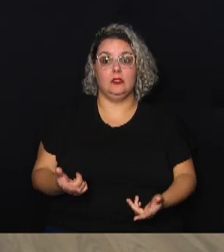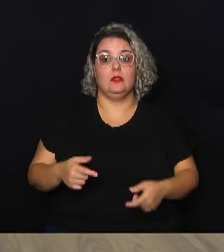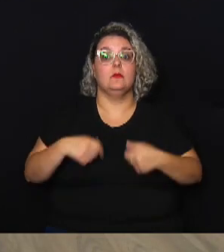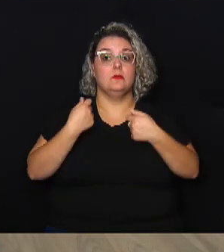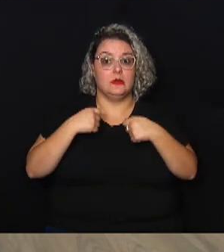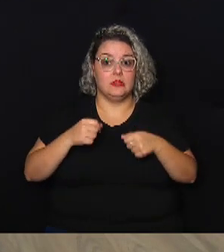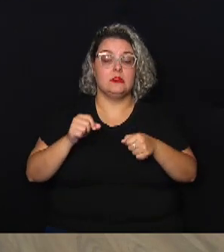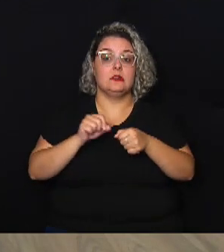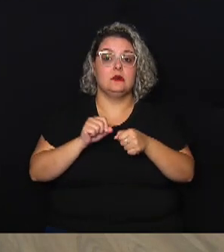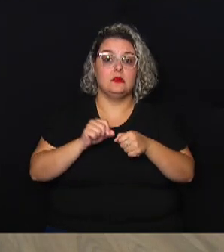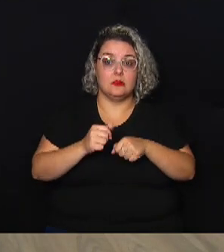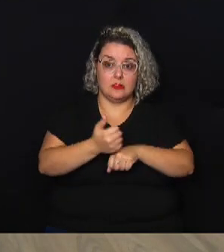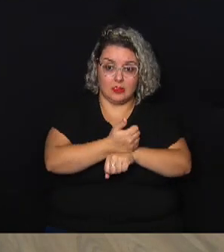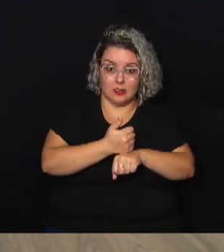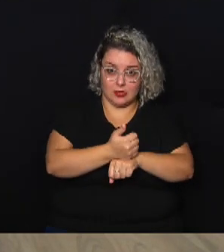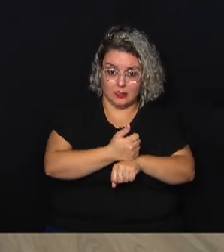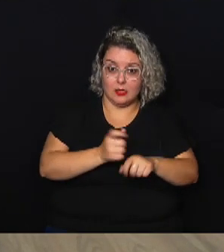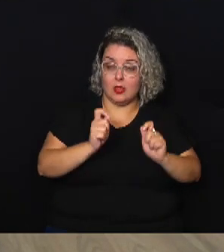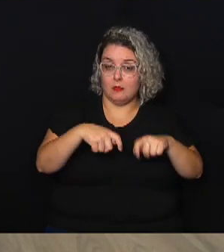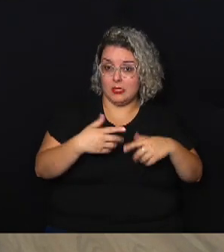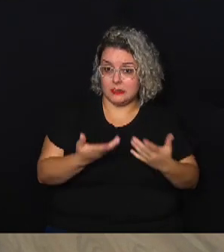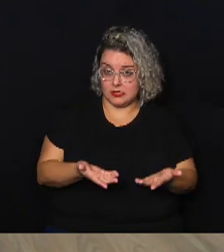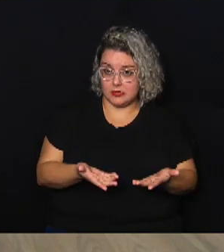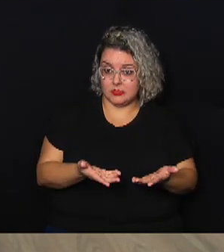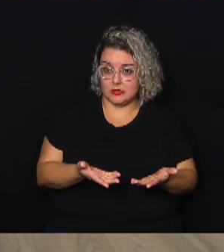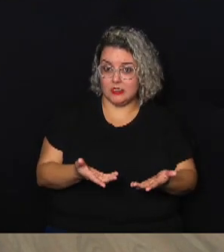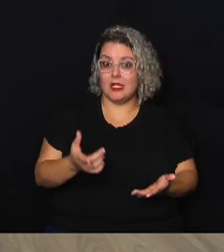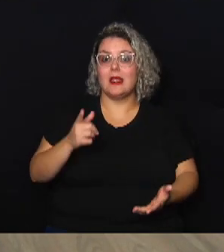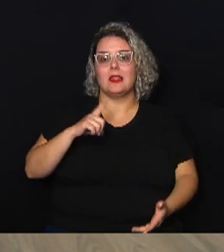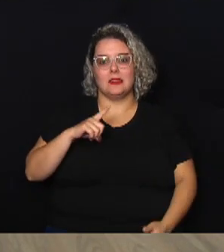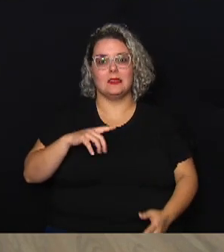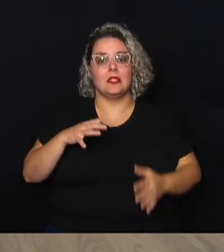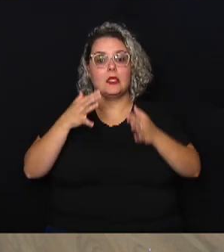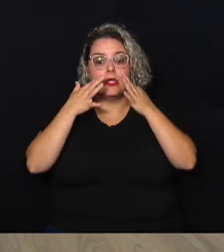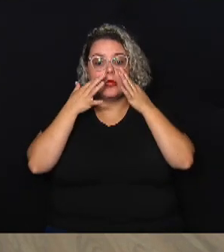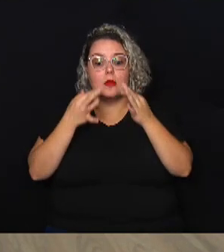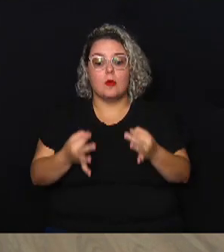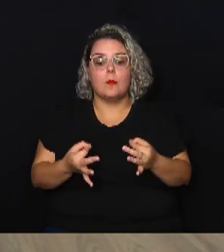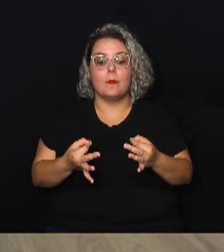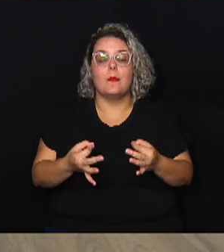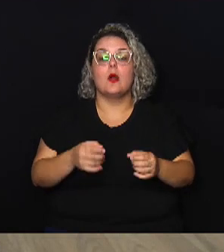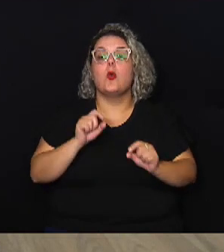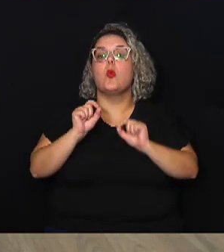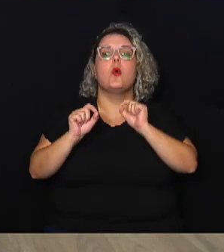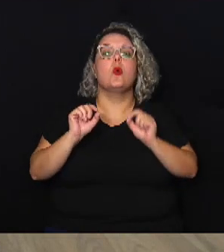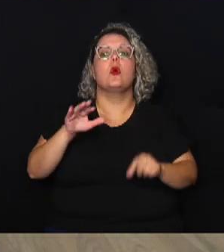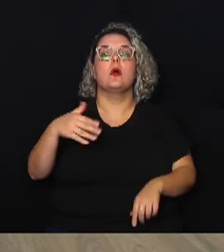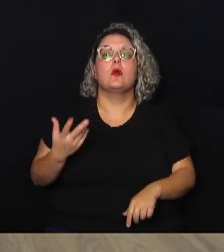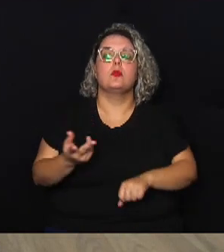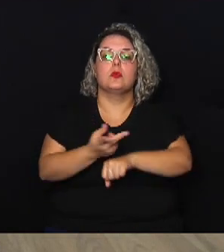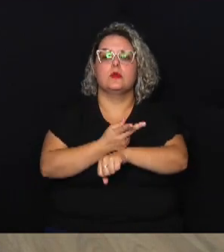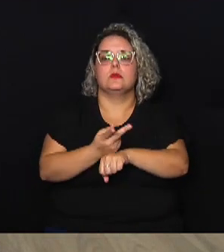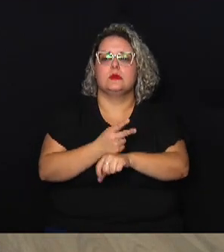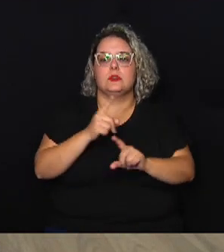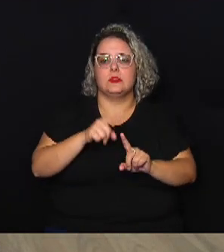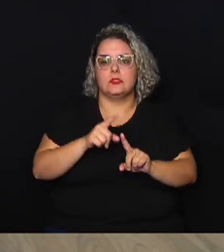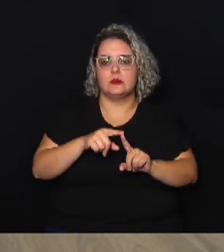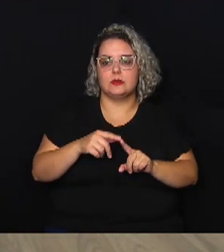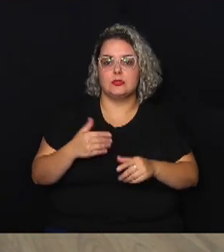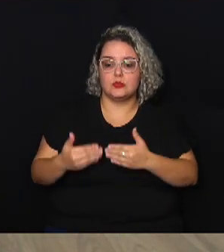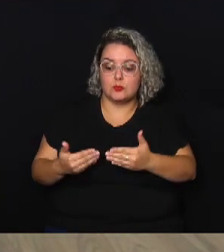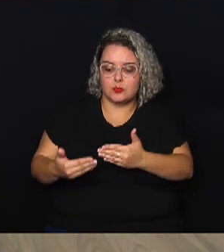feita por profissional capacitado. Tem que observar o que, doutor, quando vai procurar esse tipo de